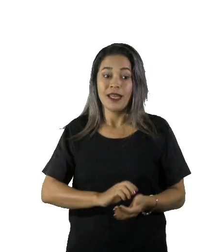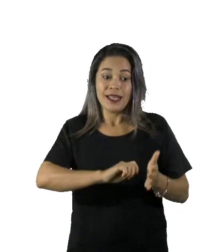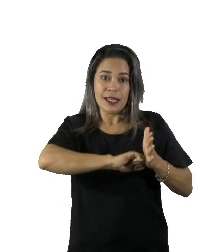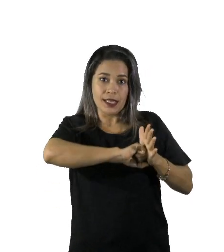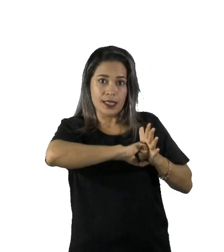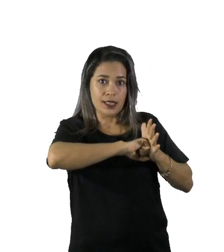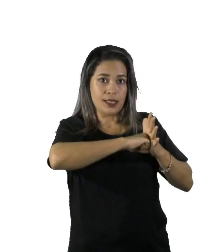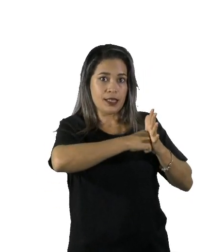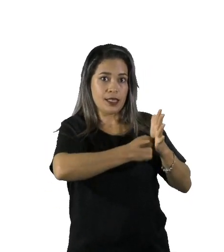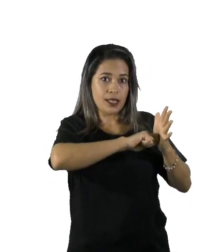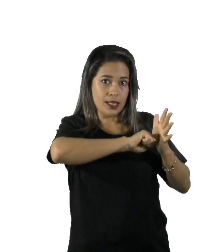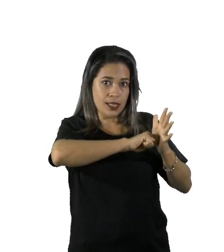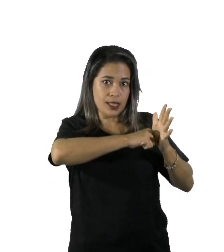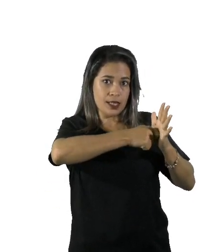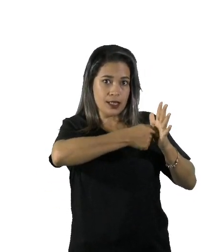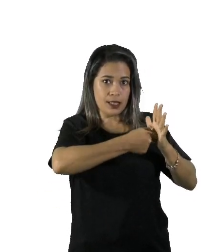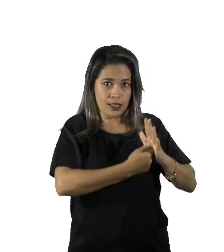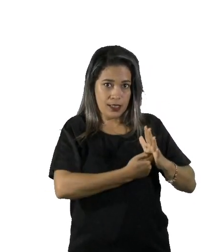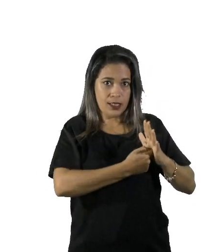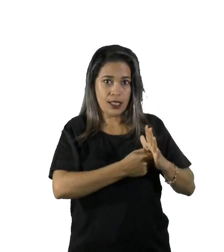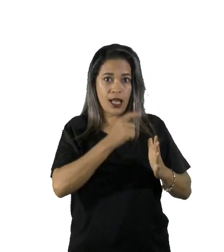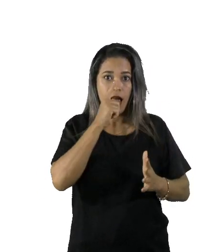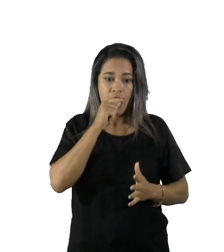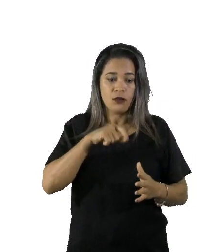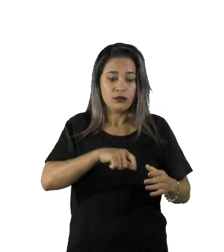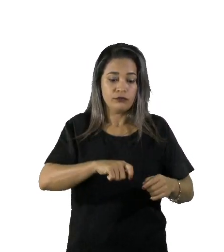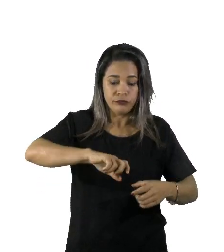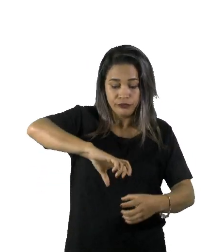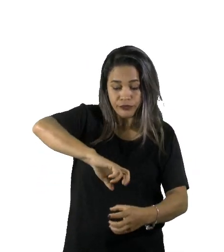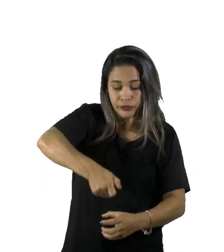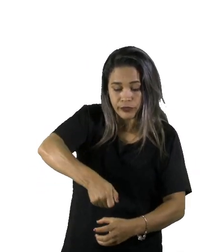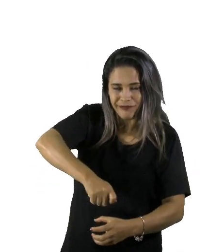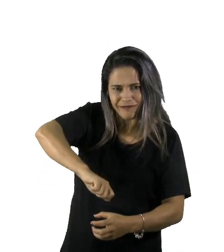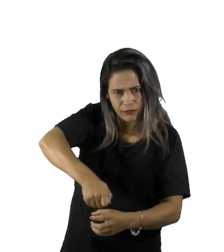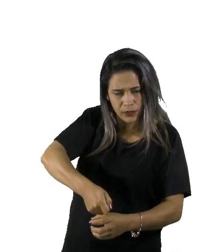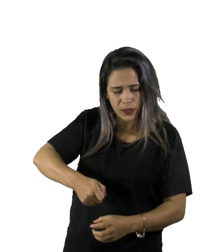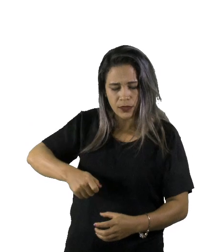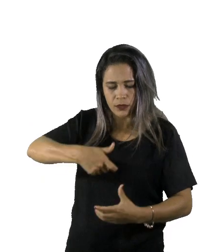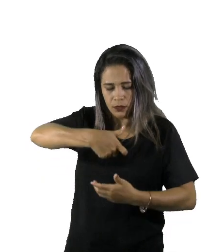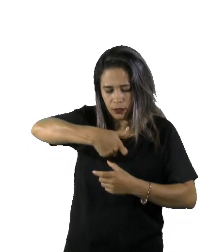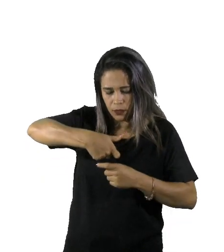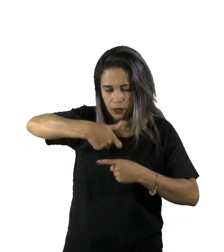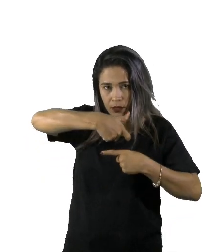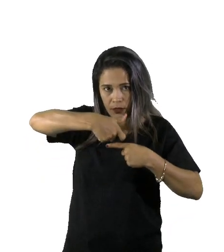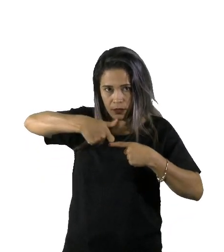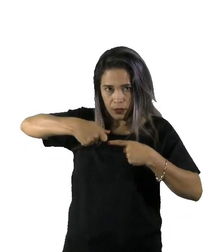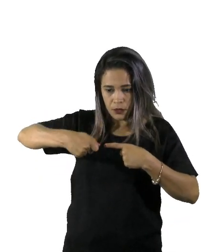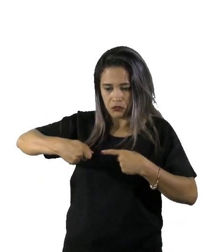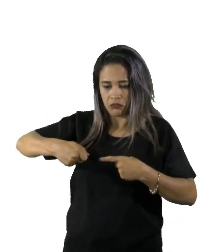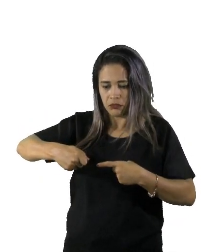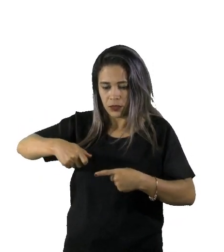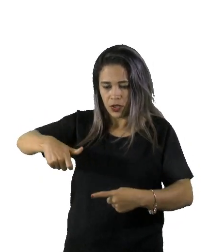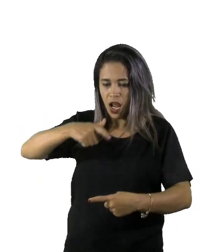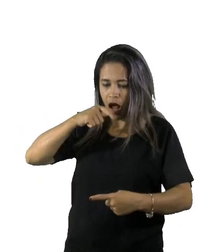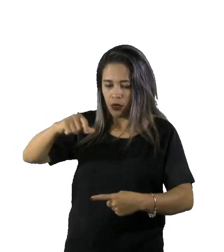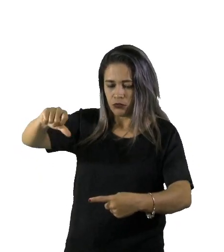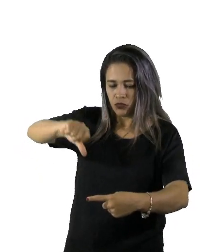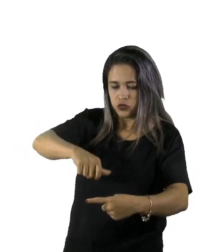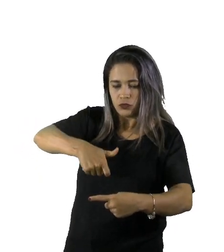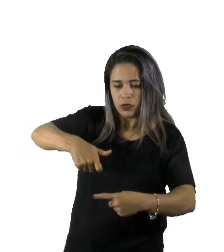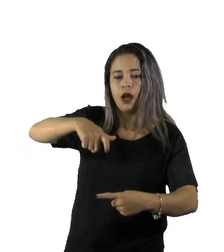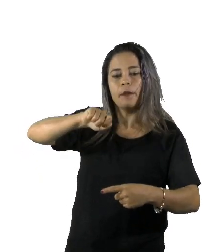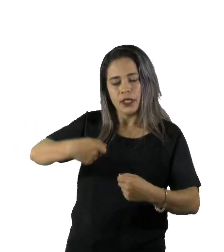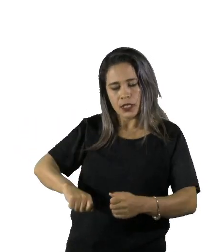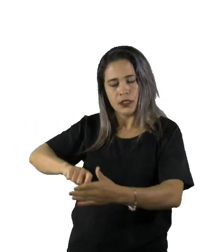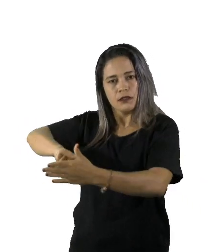Desligar a água enquanto você está escovando os dentes. Você pega a sua escova, passa a sua pasta, molha na água, desliga a torneira.